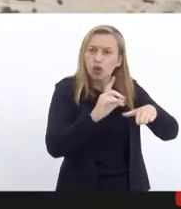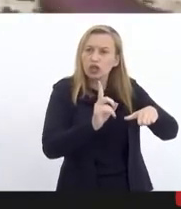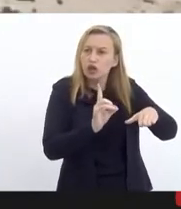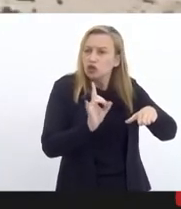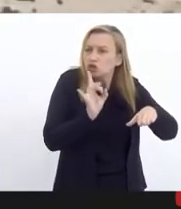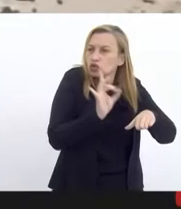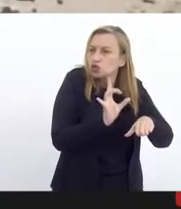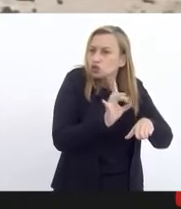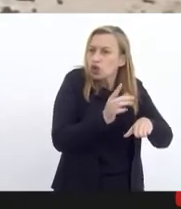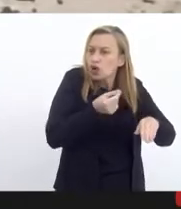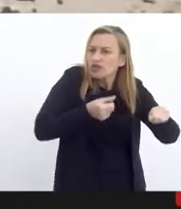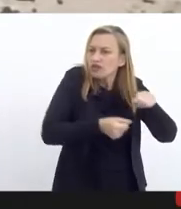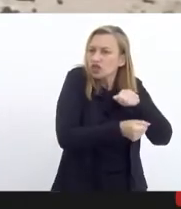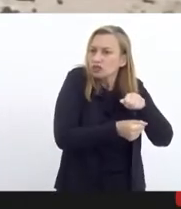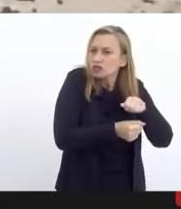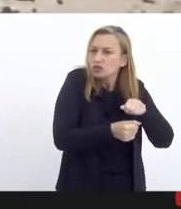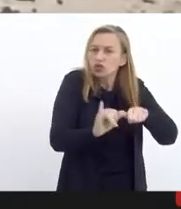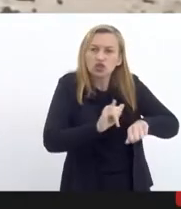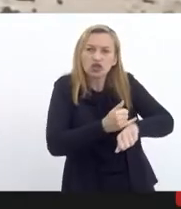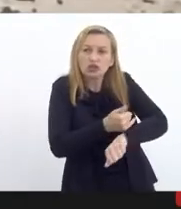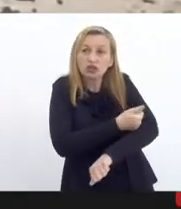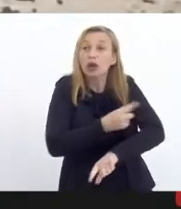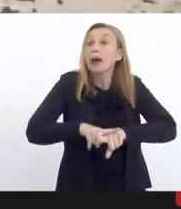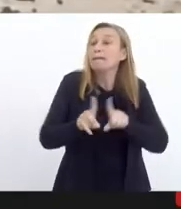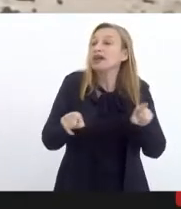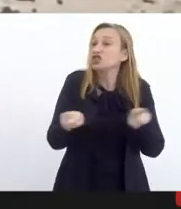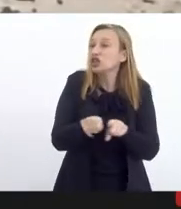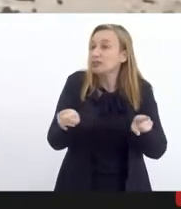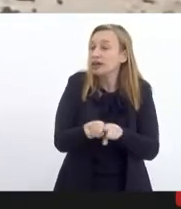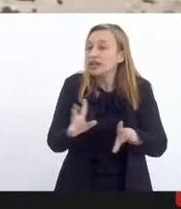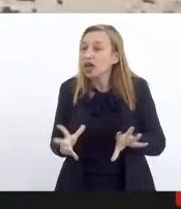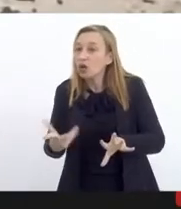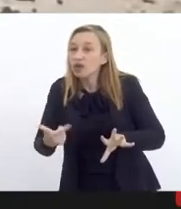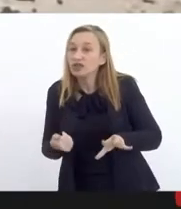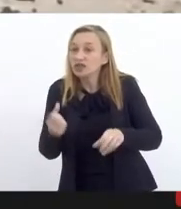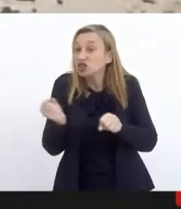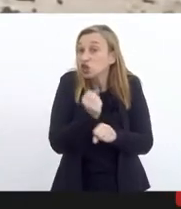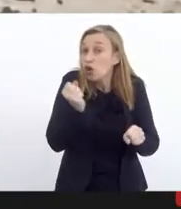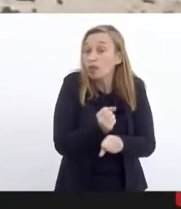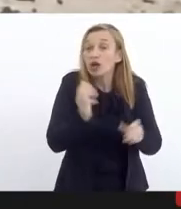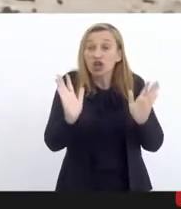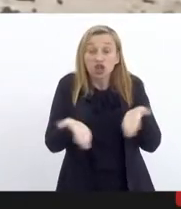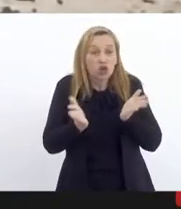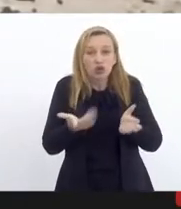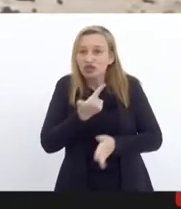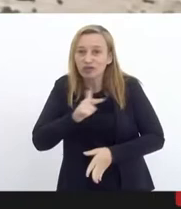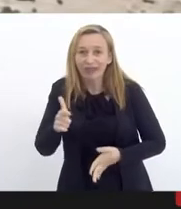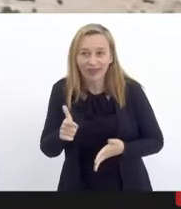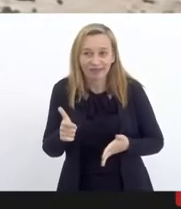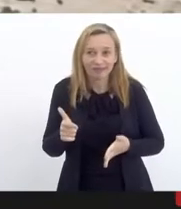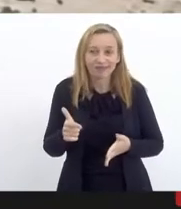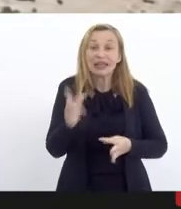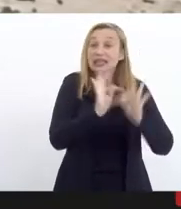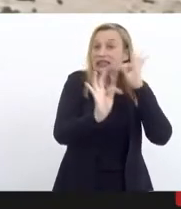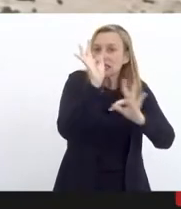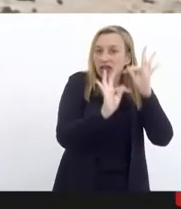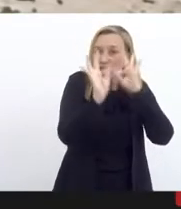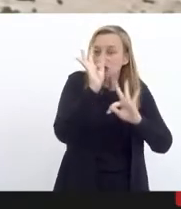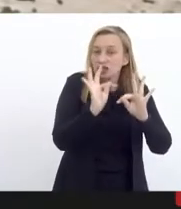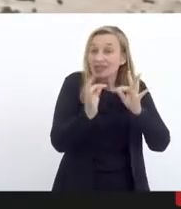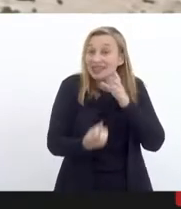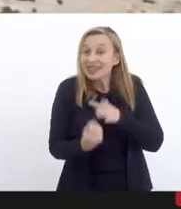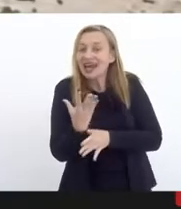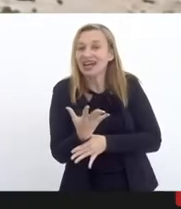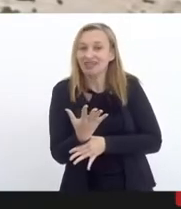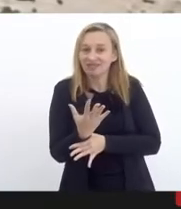em investimentos de infraestrutura, mas também na qualificação de uma mão de obra que hoje ainda não existe, de uma tecnologia que está sendo